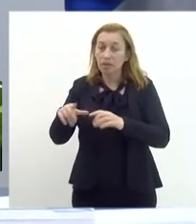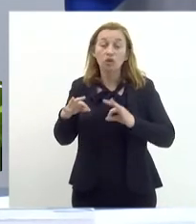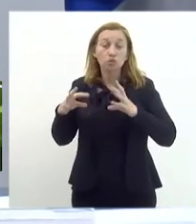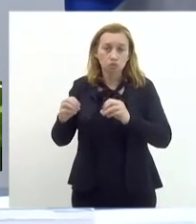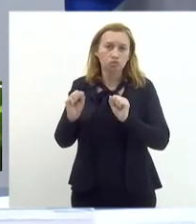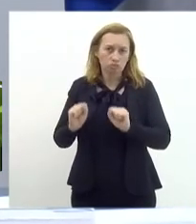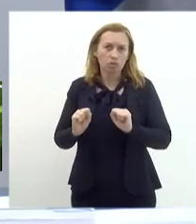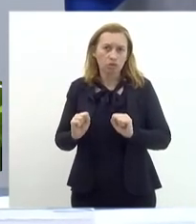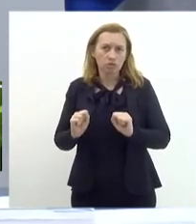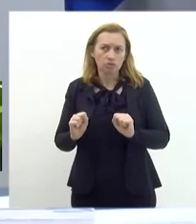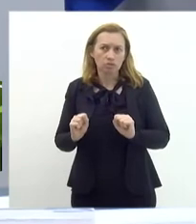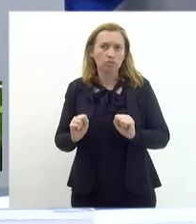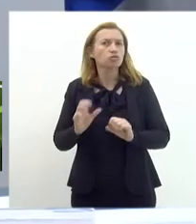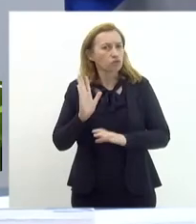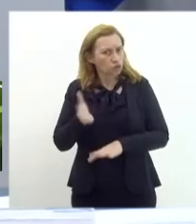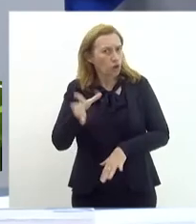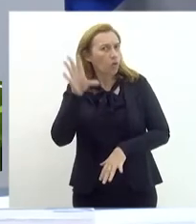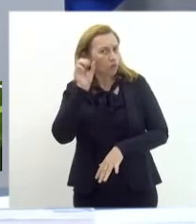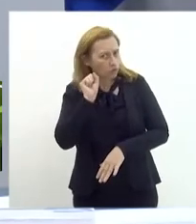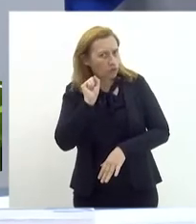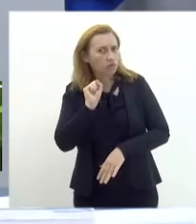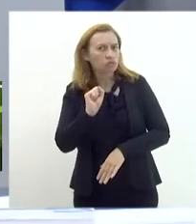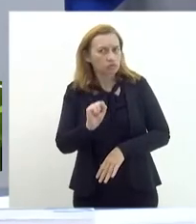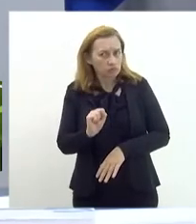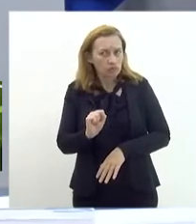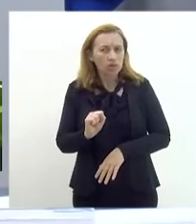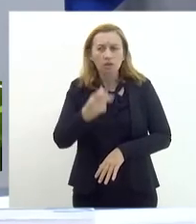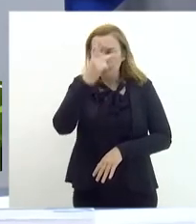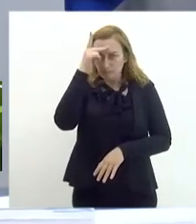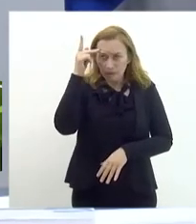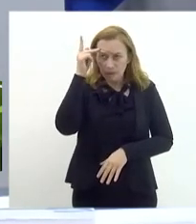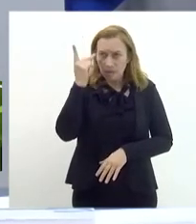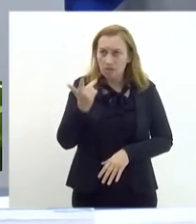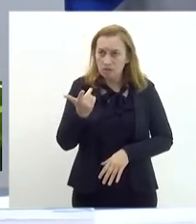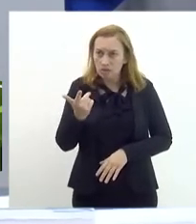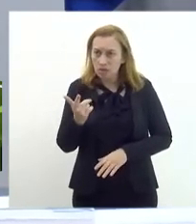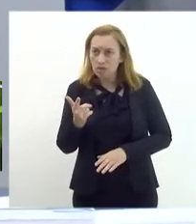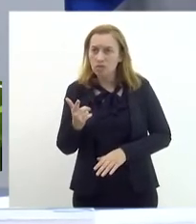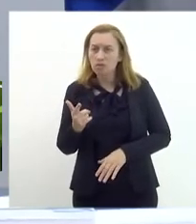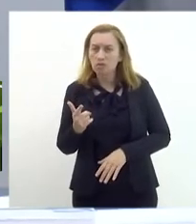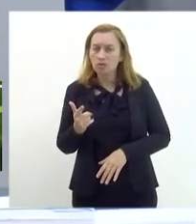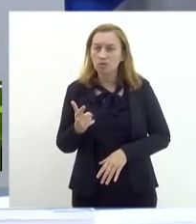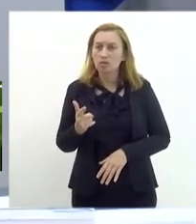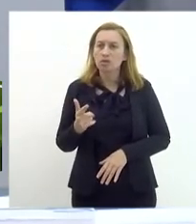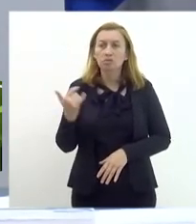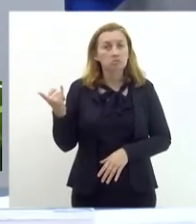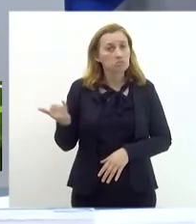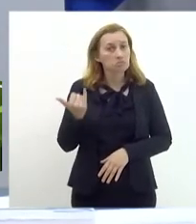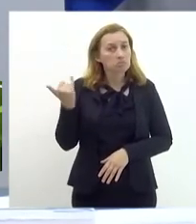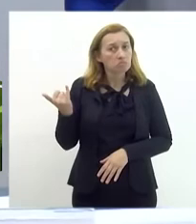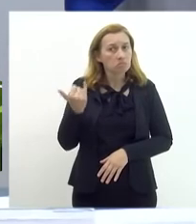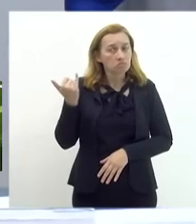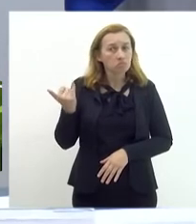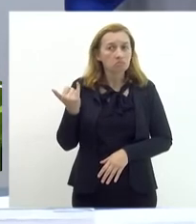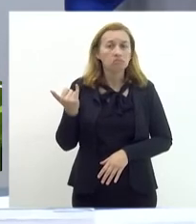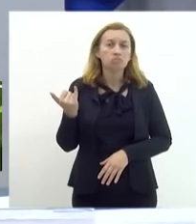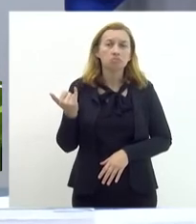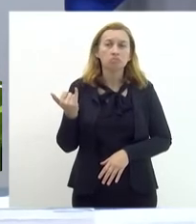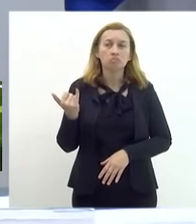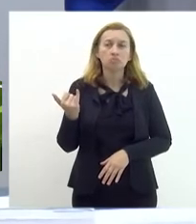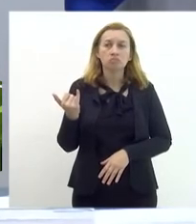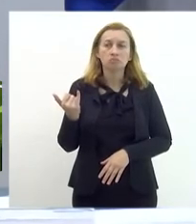possível. Eu já ouvi de pessoas conceituadas, né, que